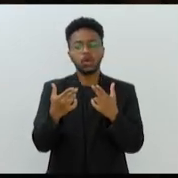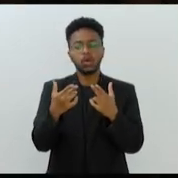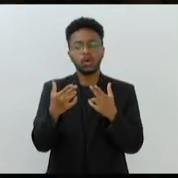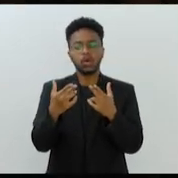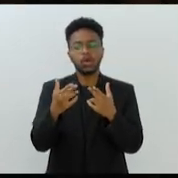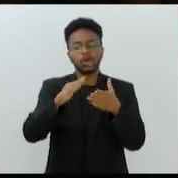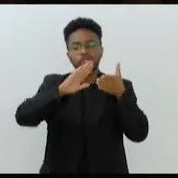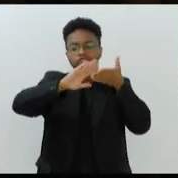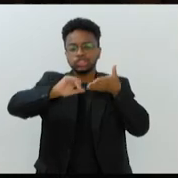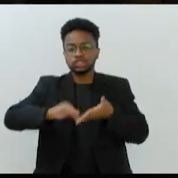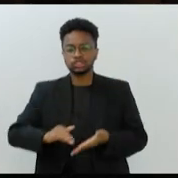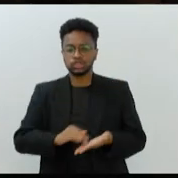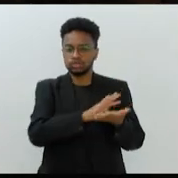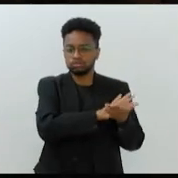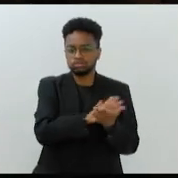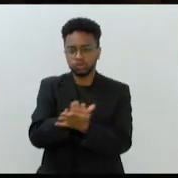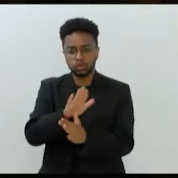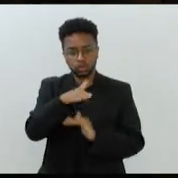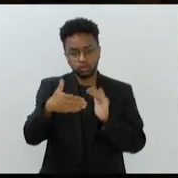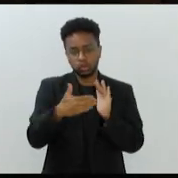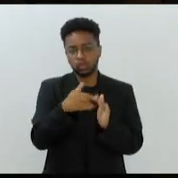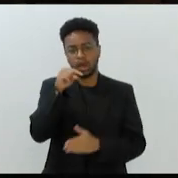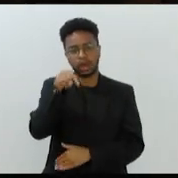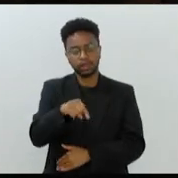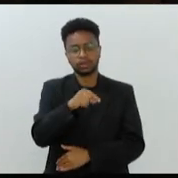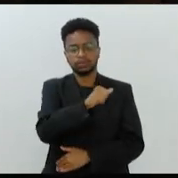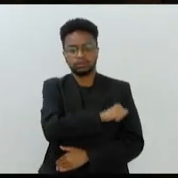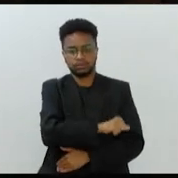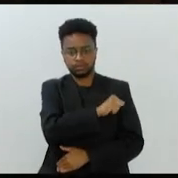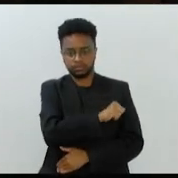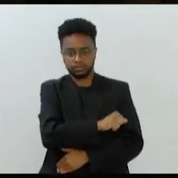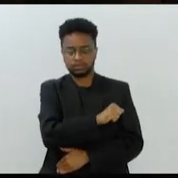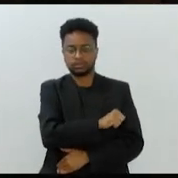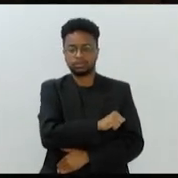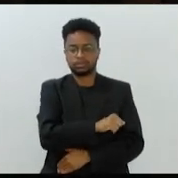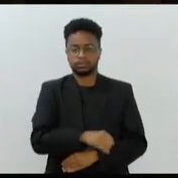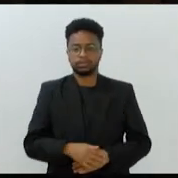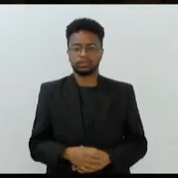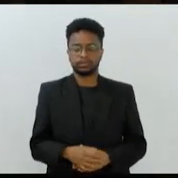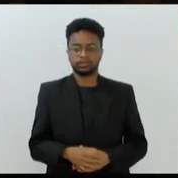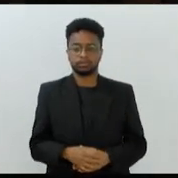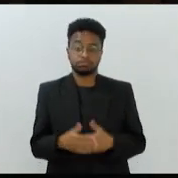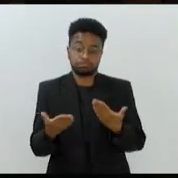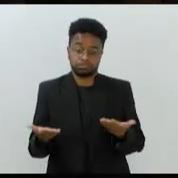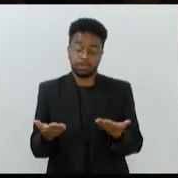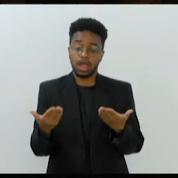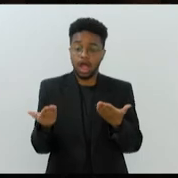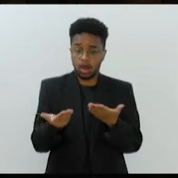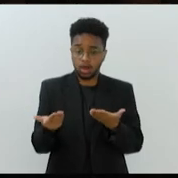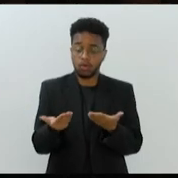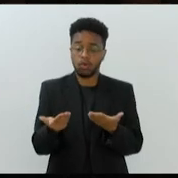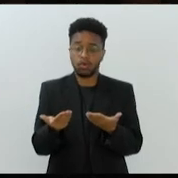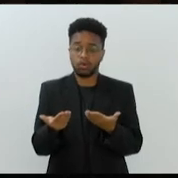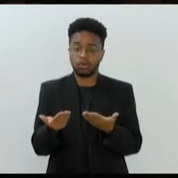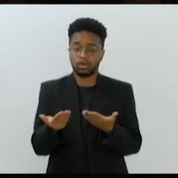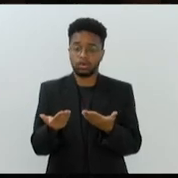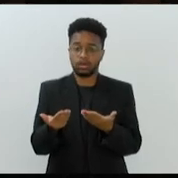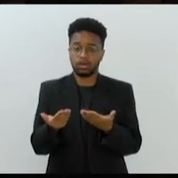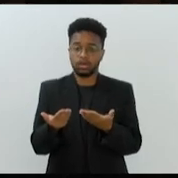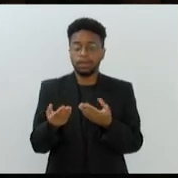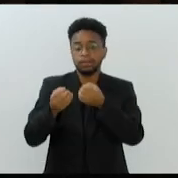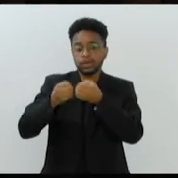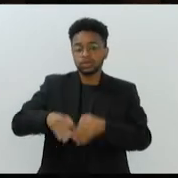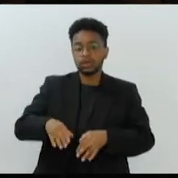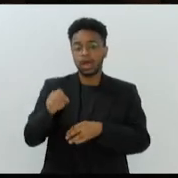gafanhoto que está passando por esse Estado e destruindo tudo que tem pela frente, agora, inclusive, comprometendo